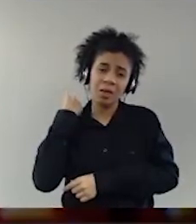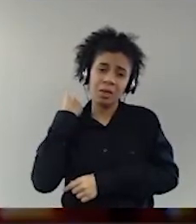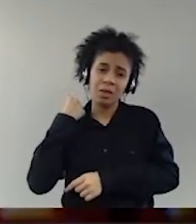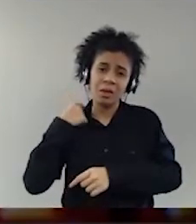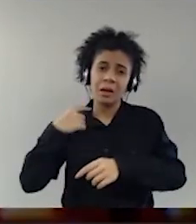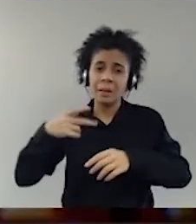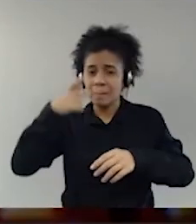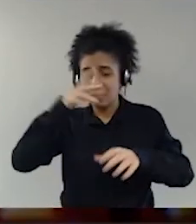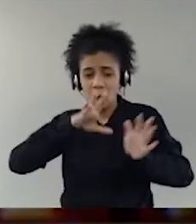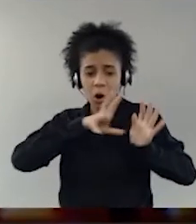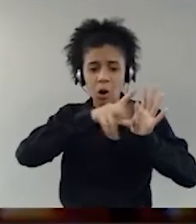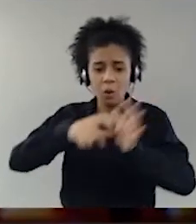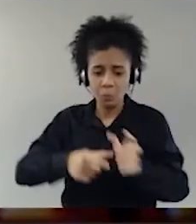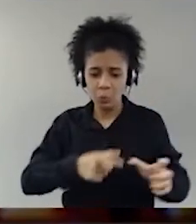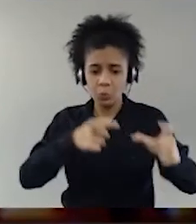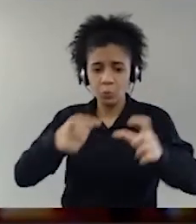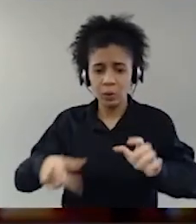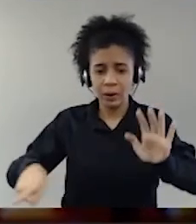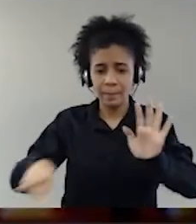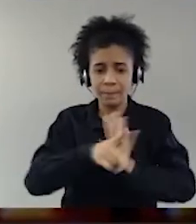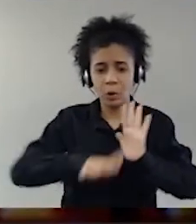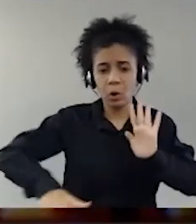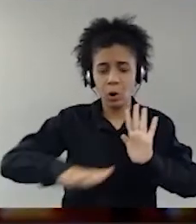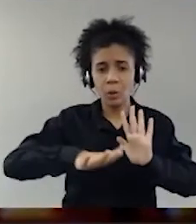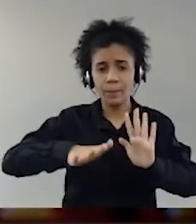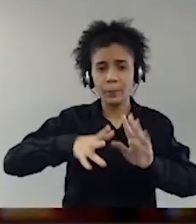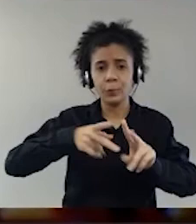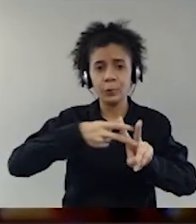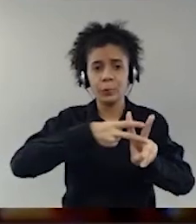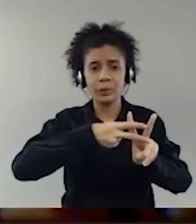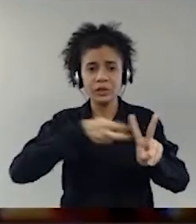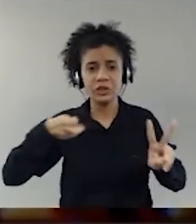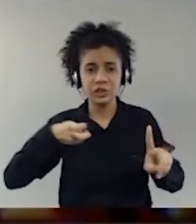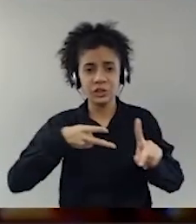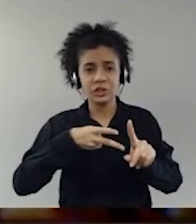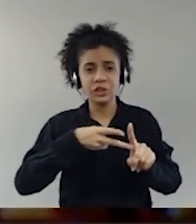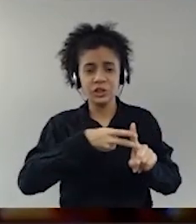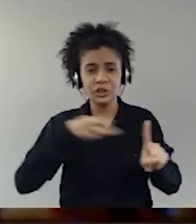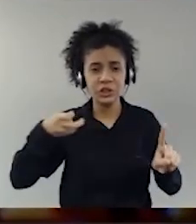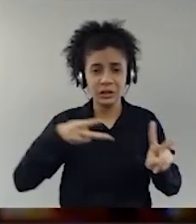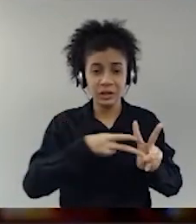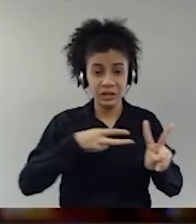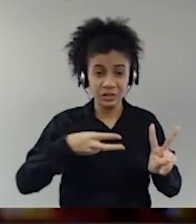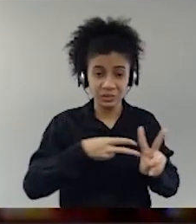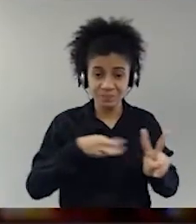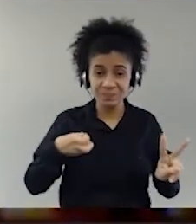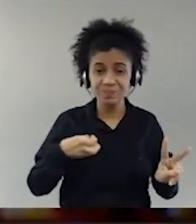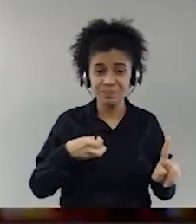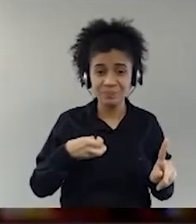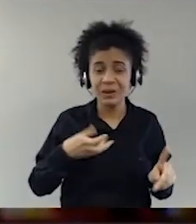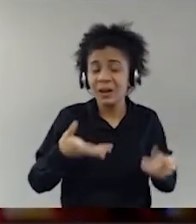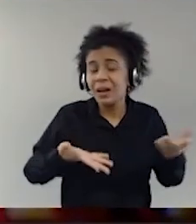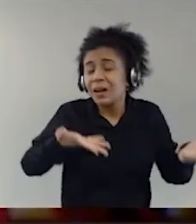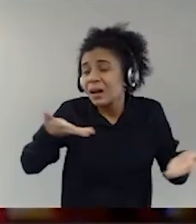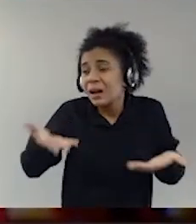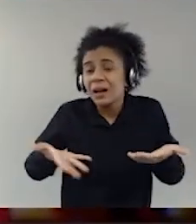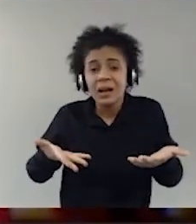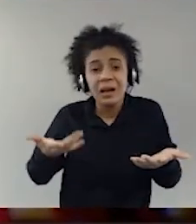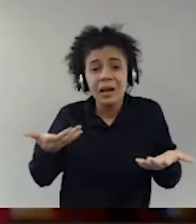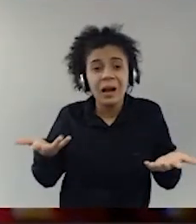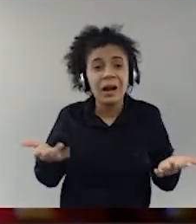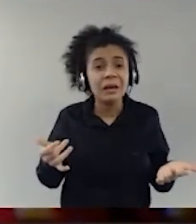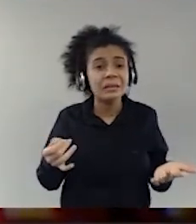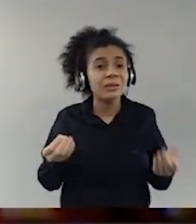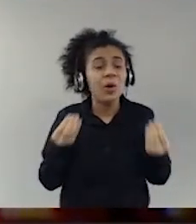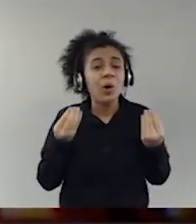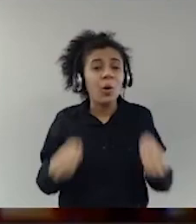de territórios pertencentes a comunidades indígenas, a povos indígenas, que sequer